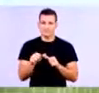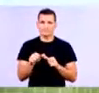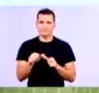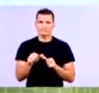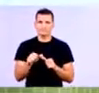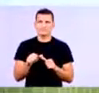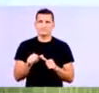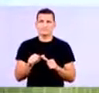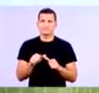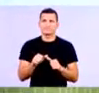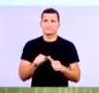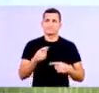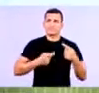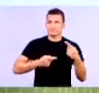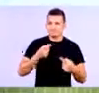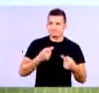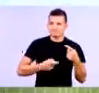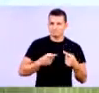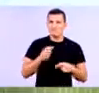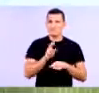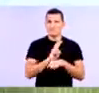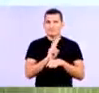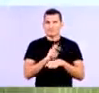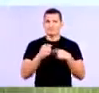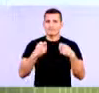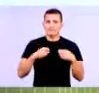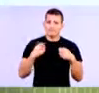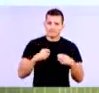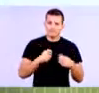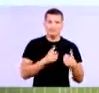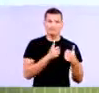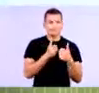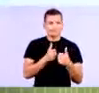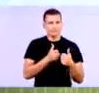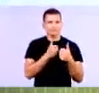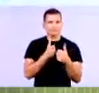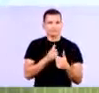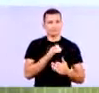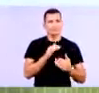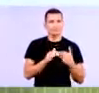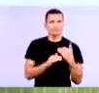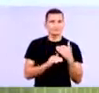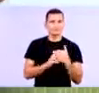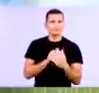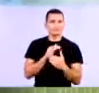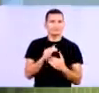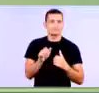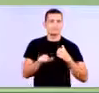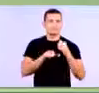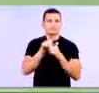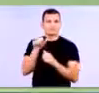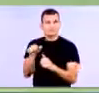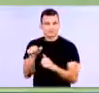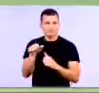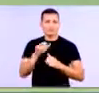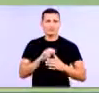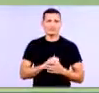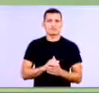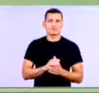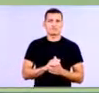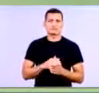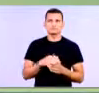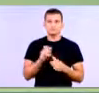E, claro, a política de segurança, ela precisa acompanhar esse processo de mudança. E vai fazer a